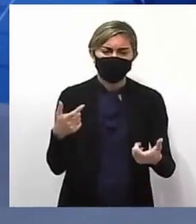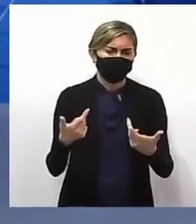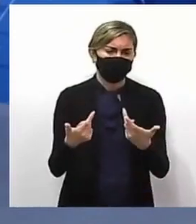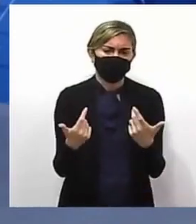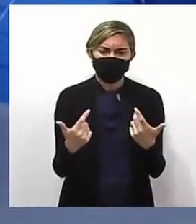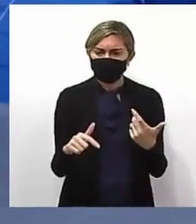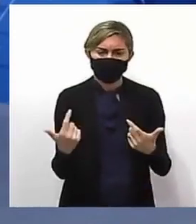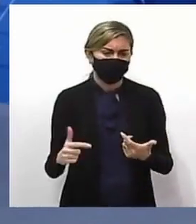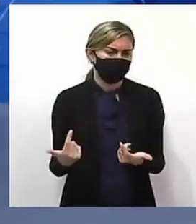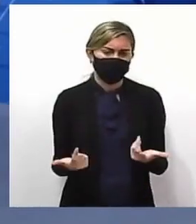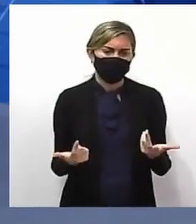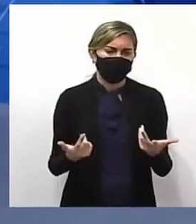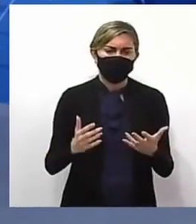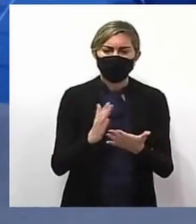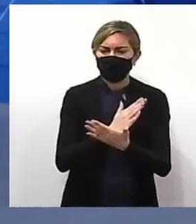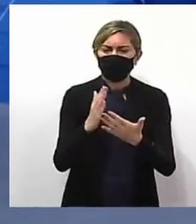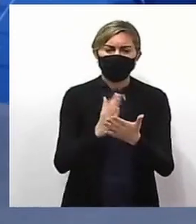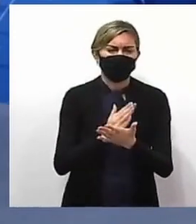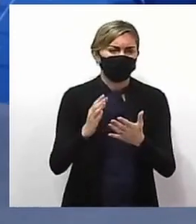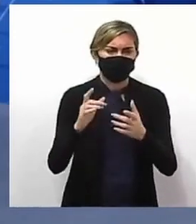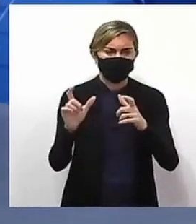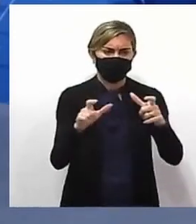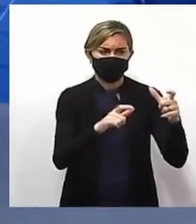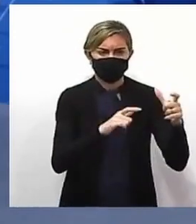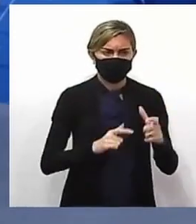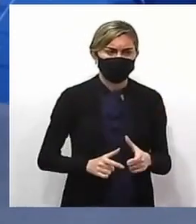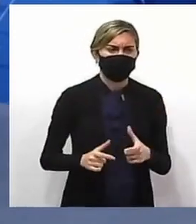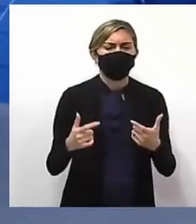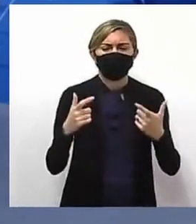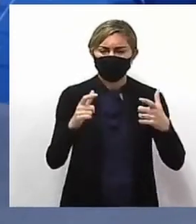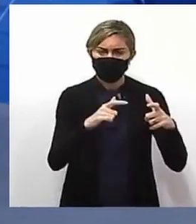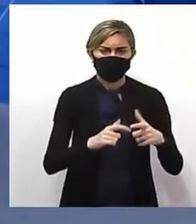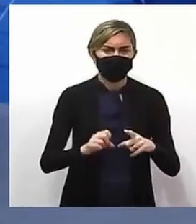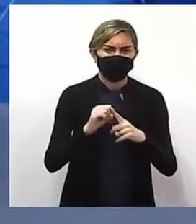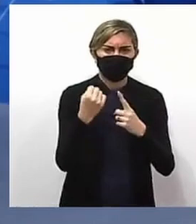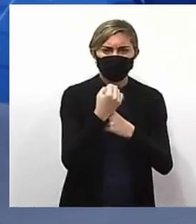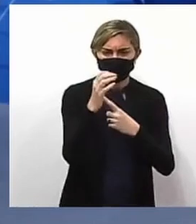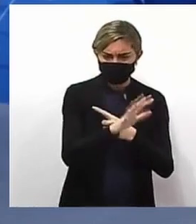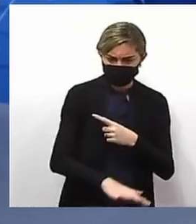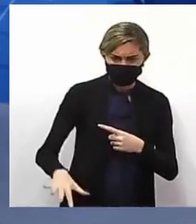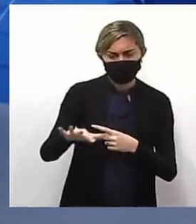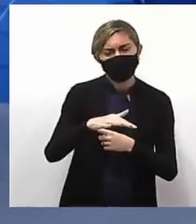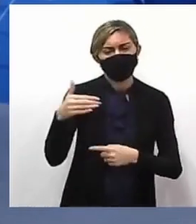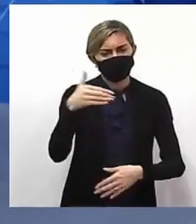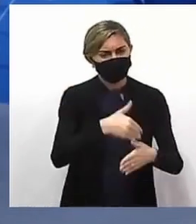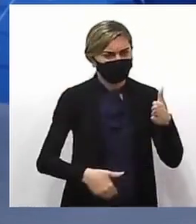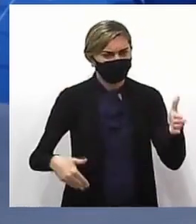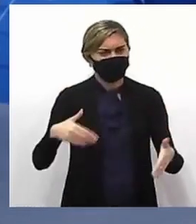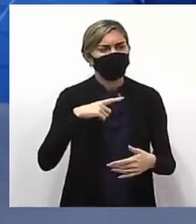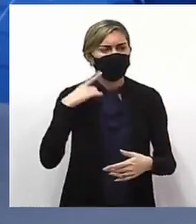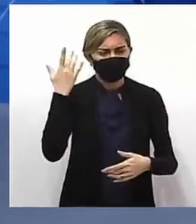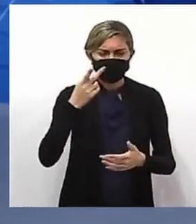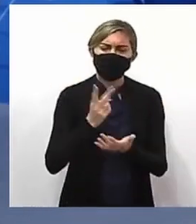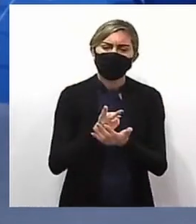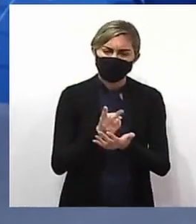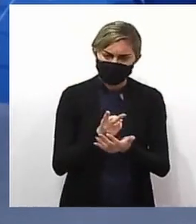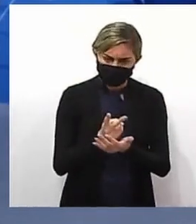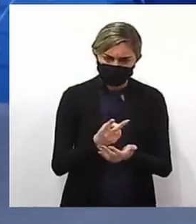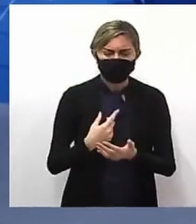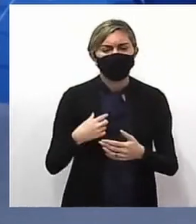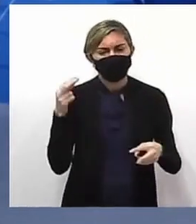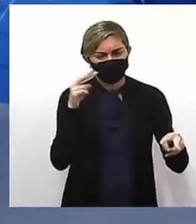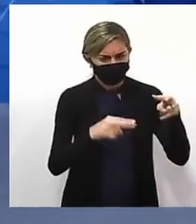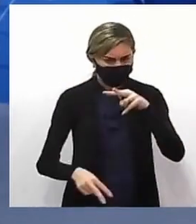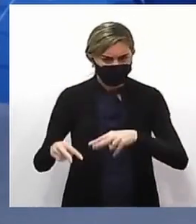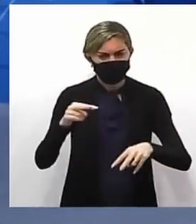acessando alguns setores e alguns lugares da cidade que deveriam acessar. Então eu acho que eu tento manter o